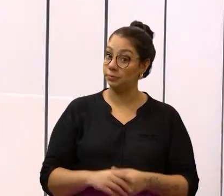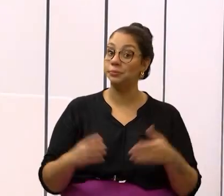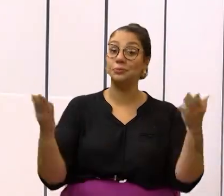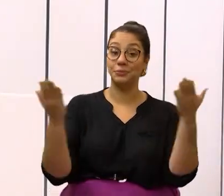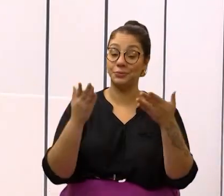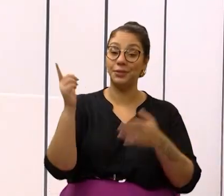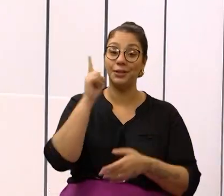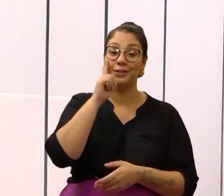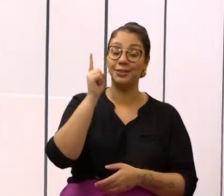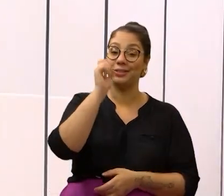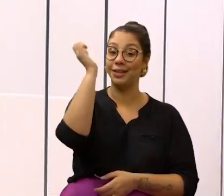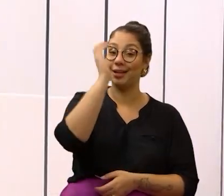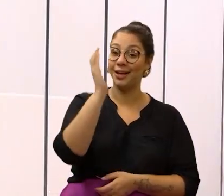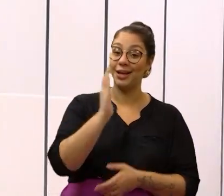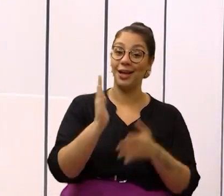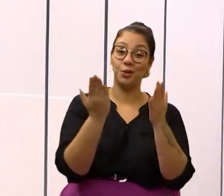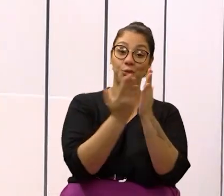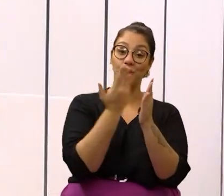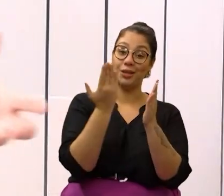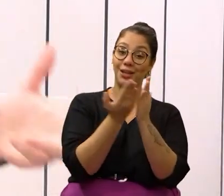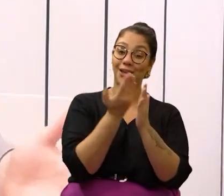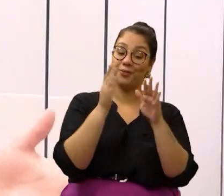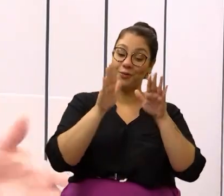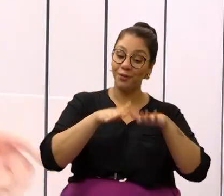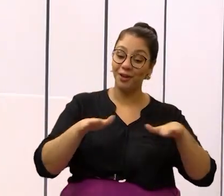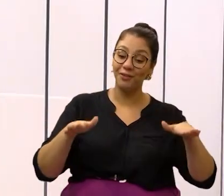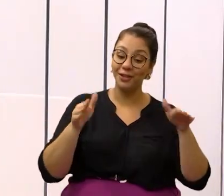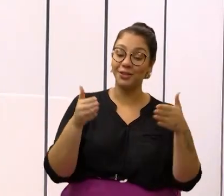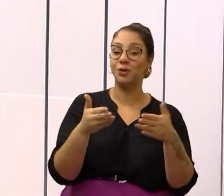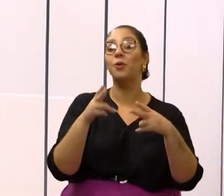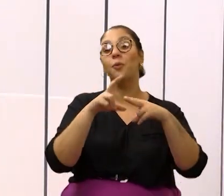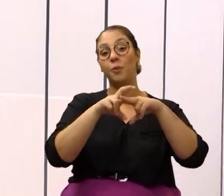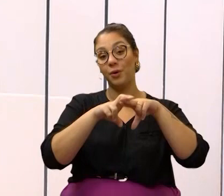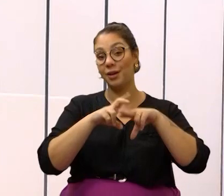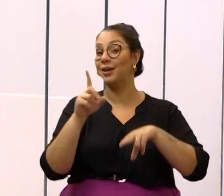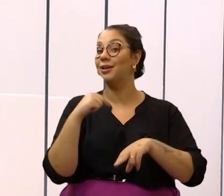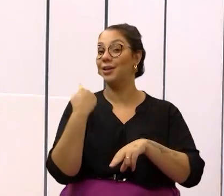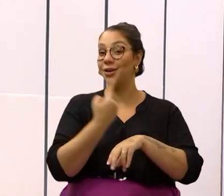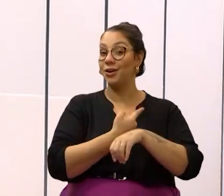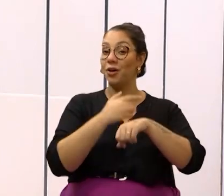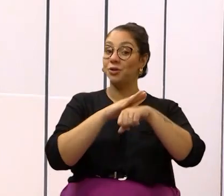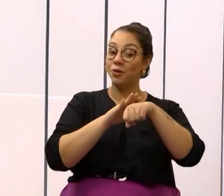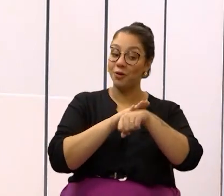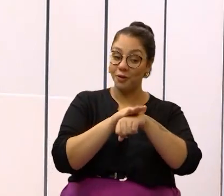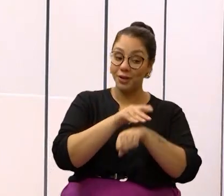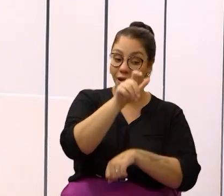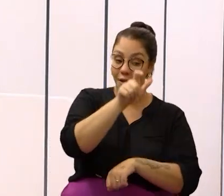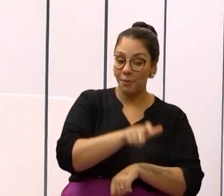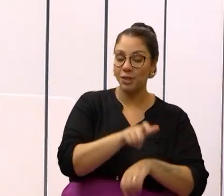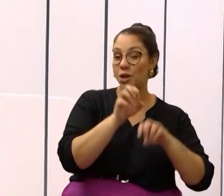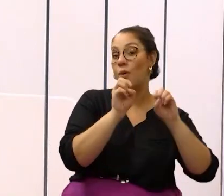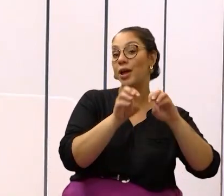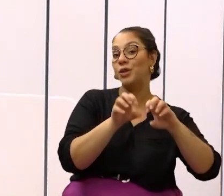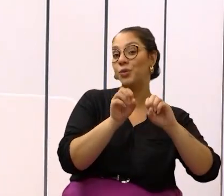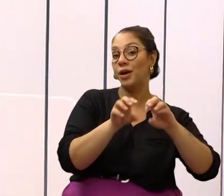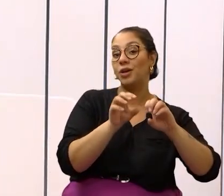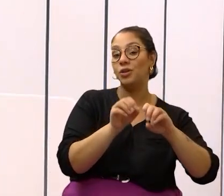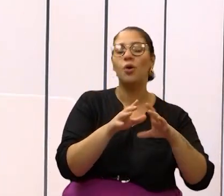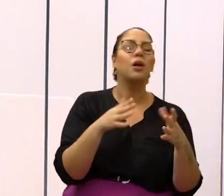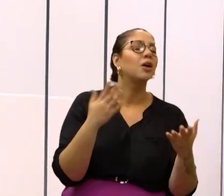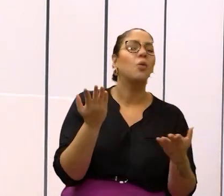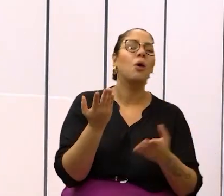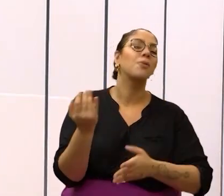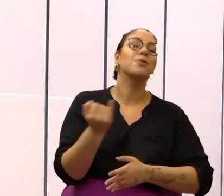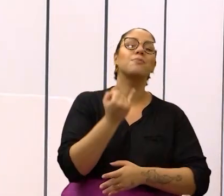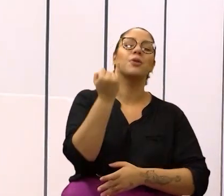Hoje é o Dia Nacional do Livro Infantil e, por isso, nós vamos conversar com uma educadora sobre a importância